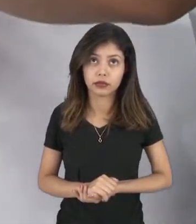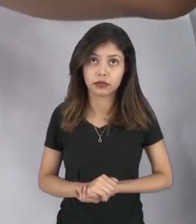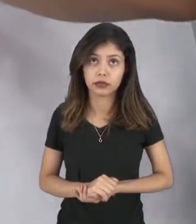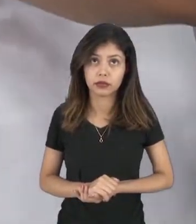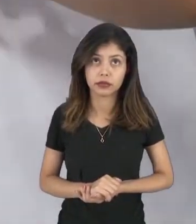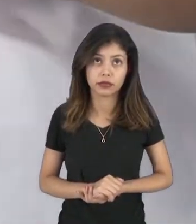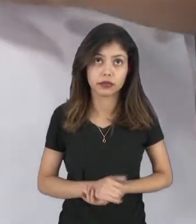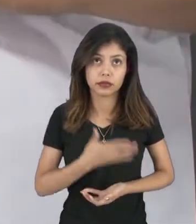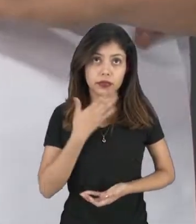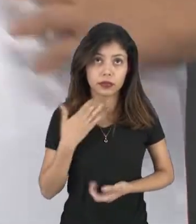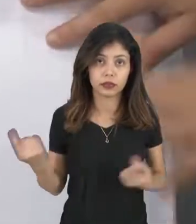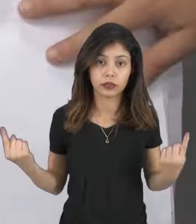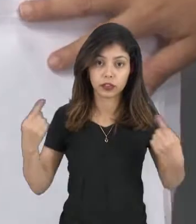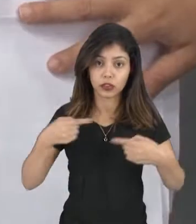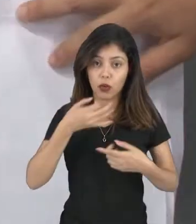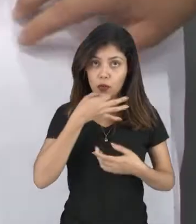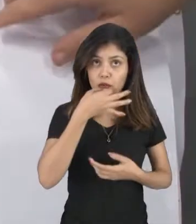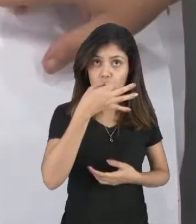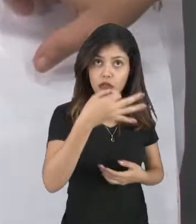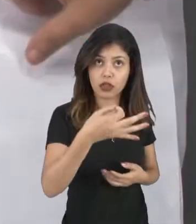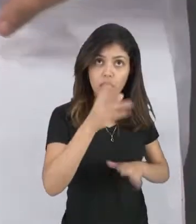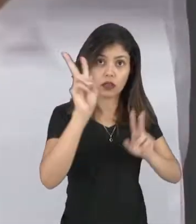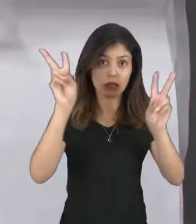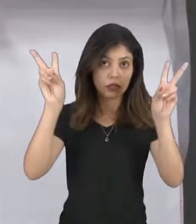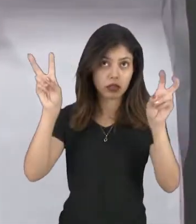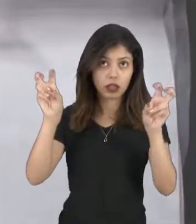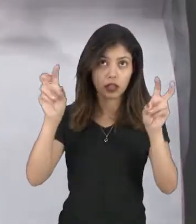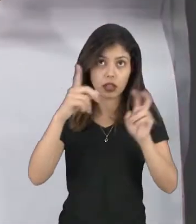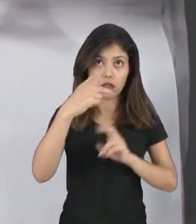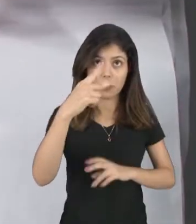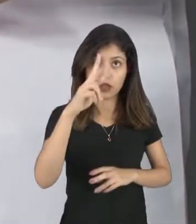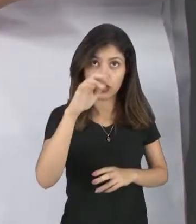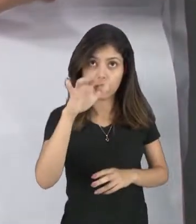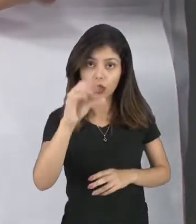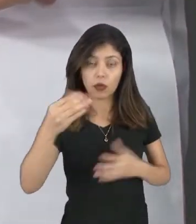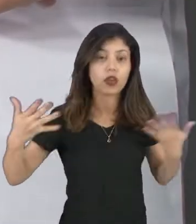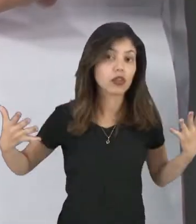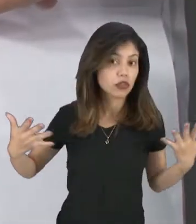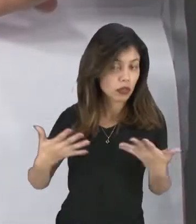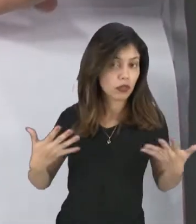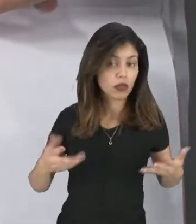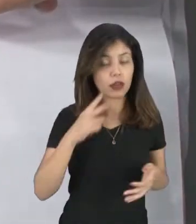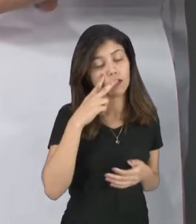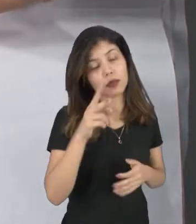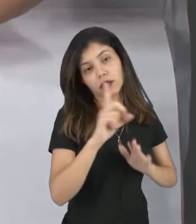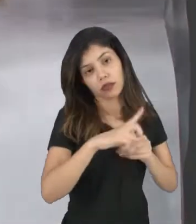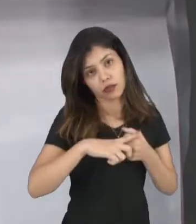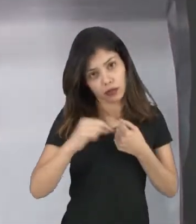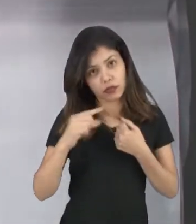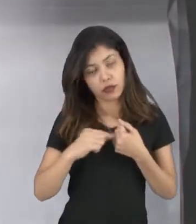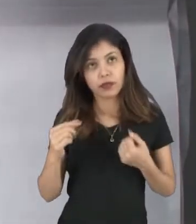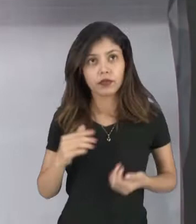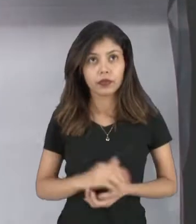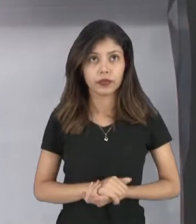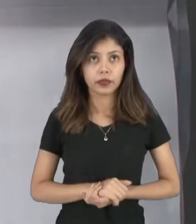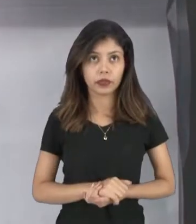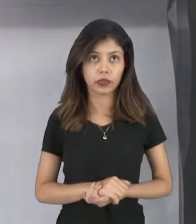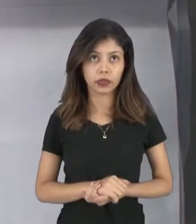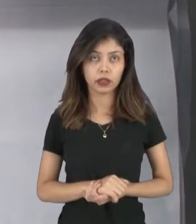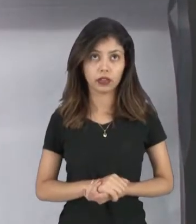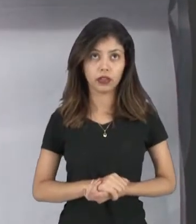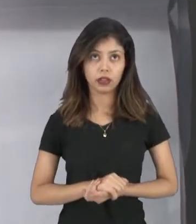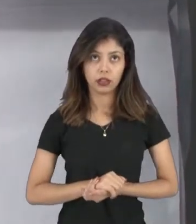Para defender uma opinião acerca de um tema polêmico e atual, como nós vimos no artigo, tá? Vamos